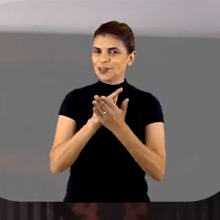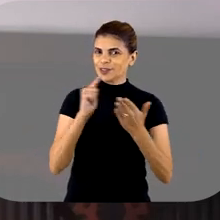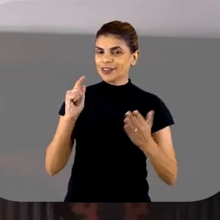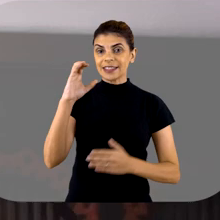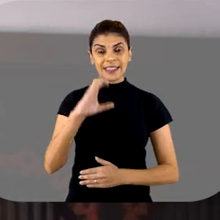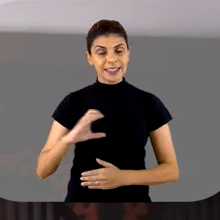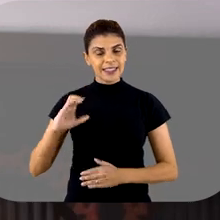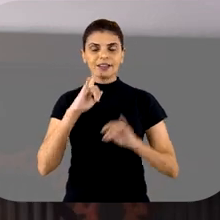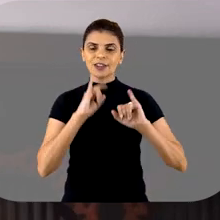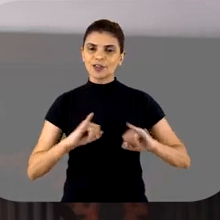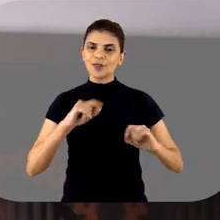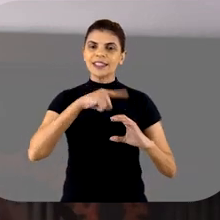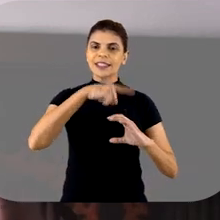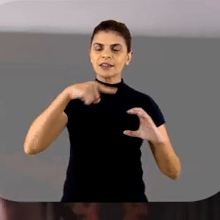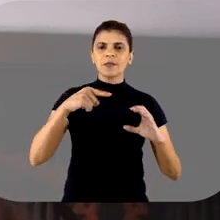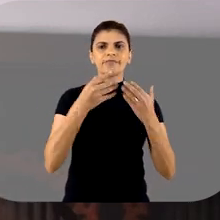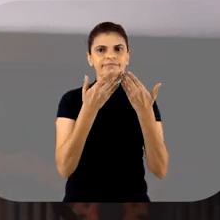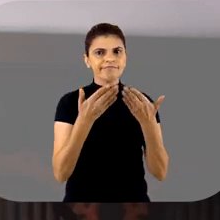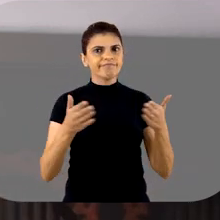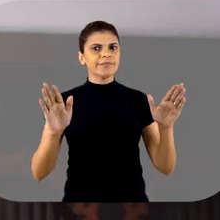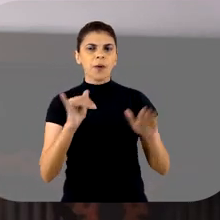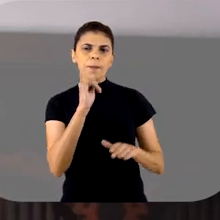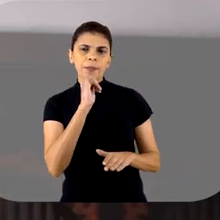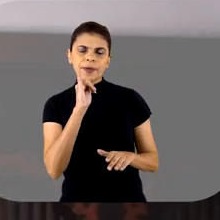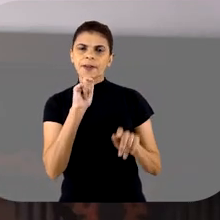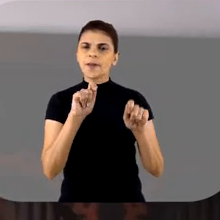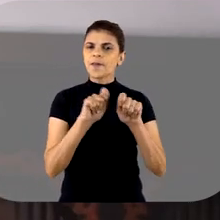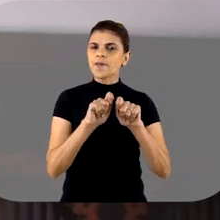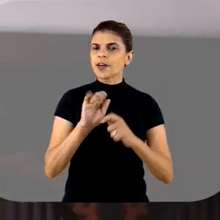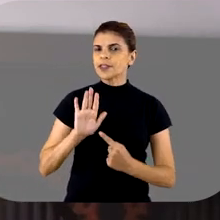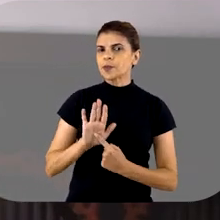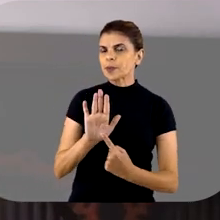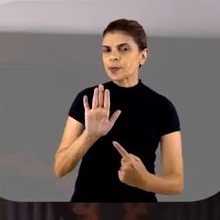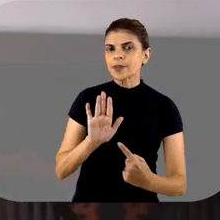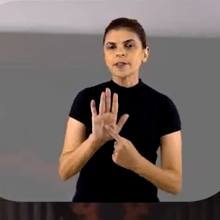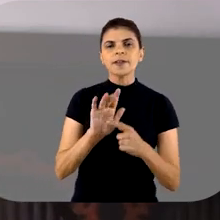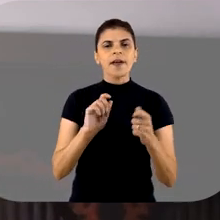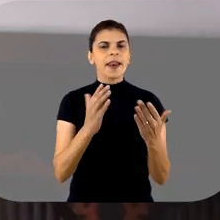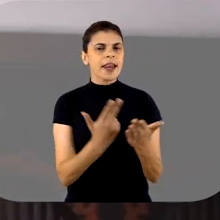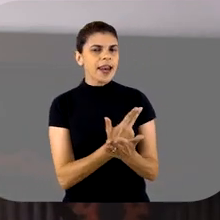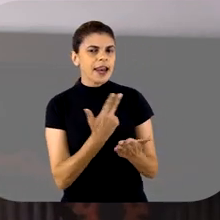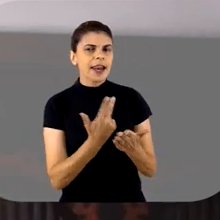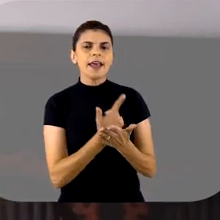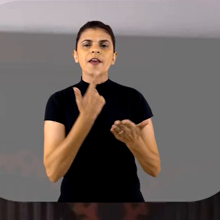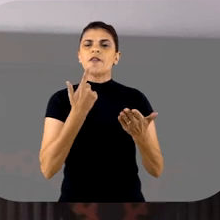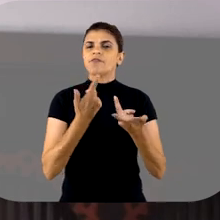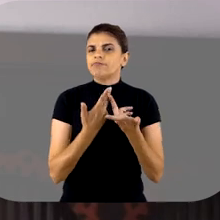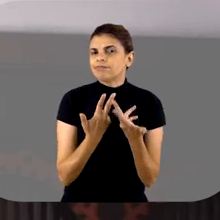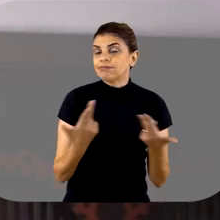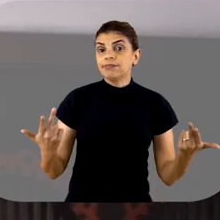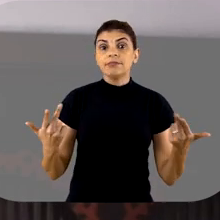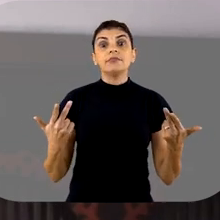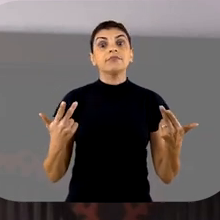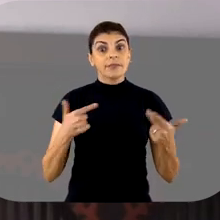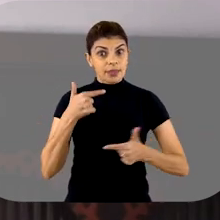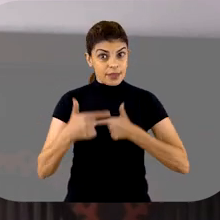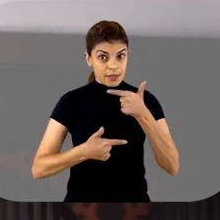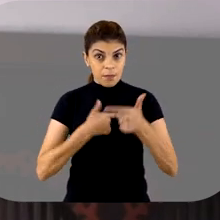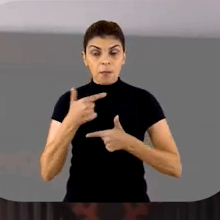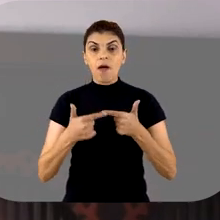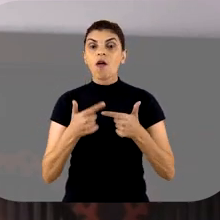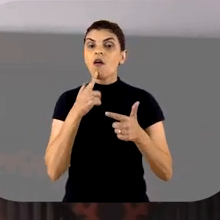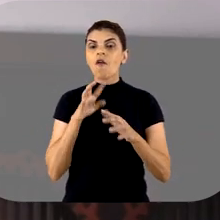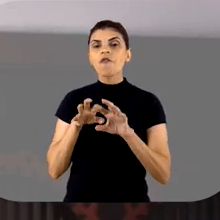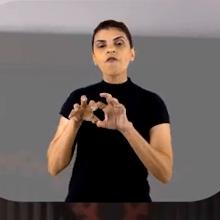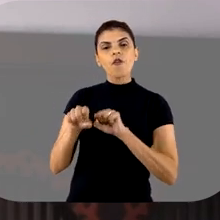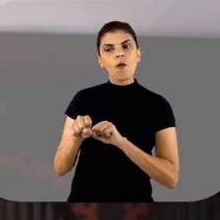divulgação científica de uma maneira mais ampla, por exemplo, fazendo exposições, fazendo livros, etc. Mas trabalho também com a formação